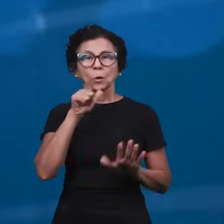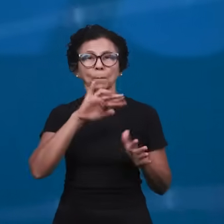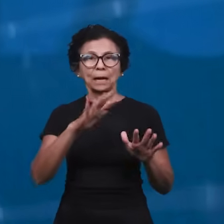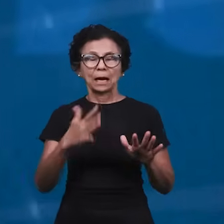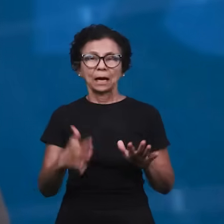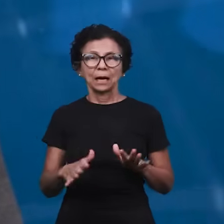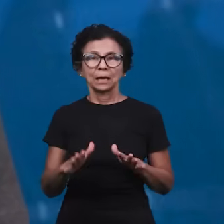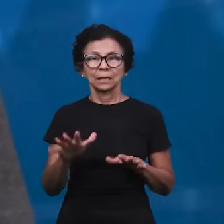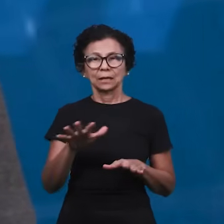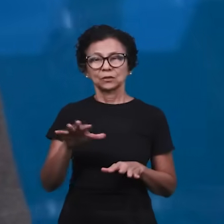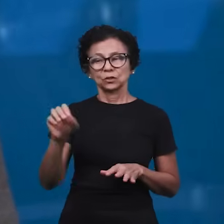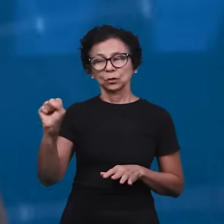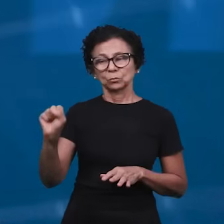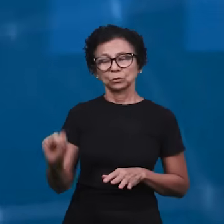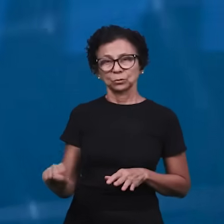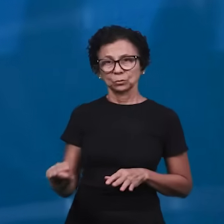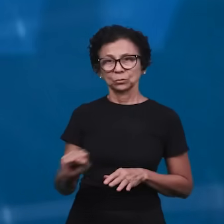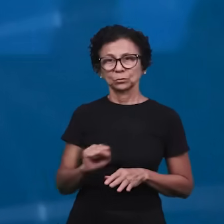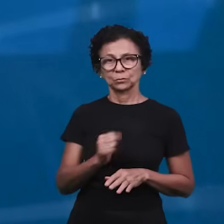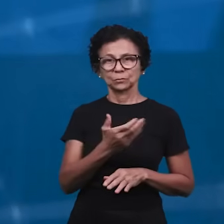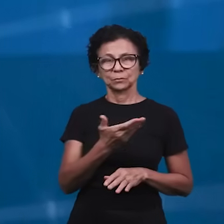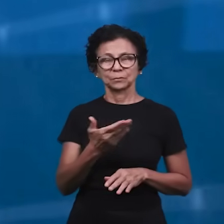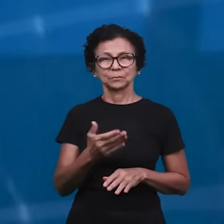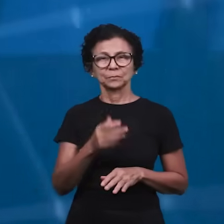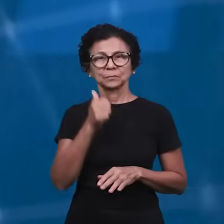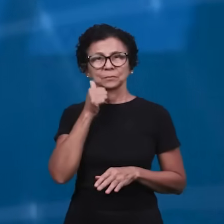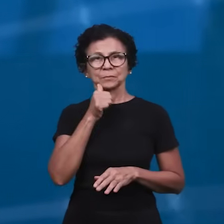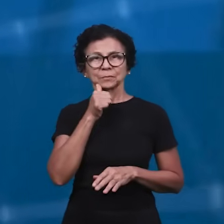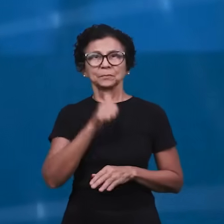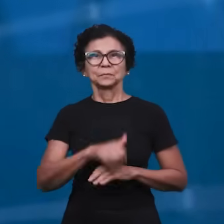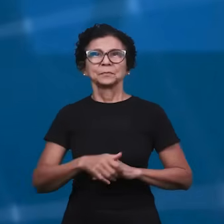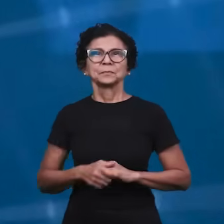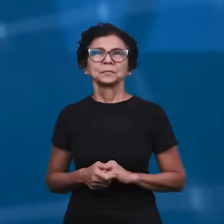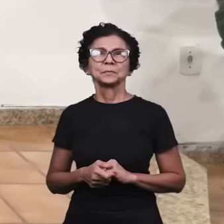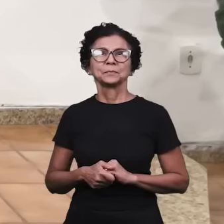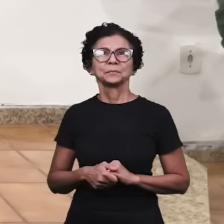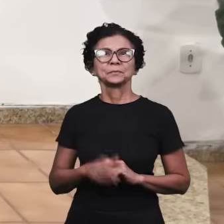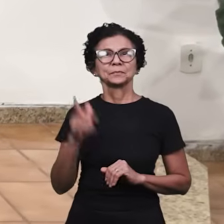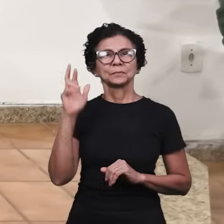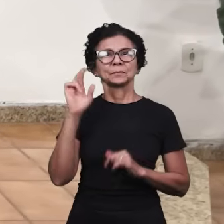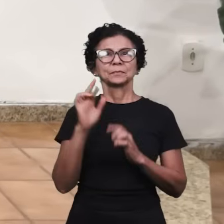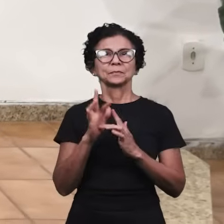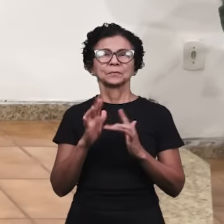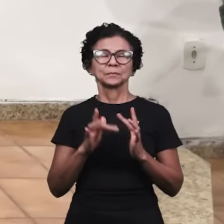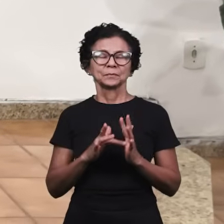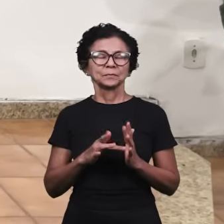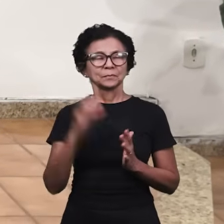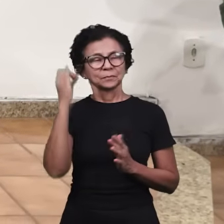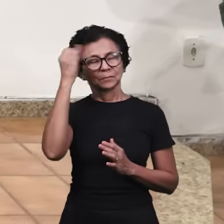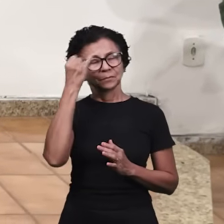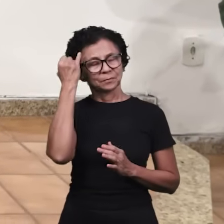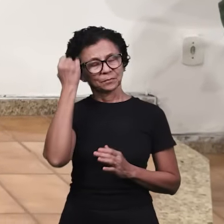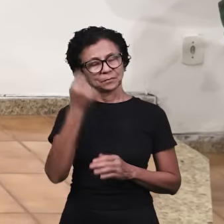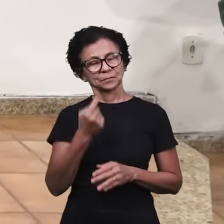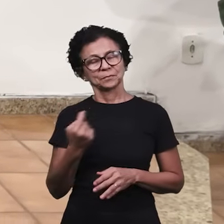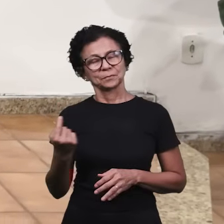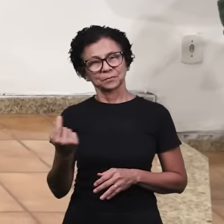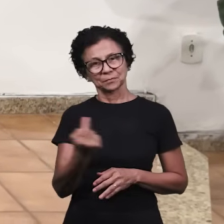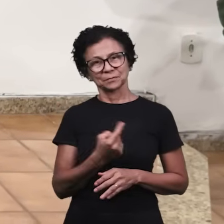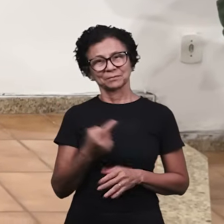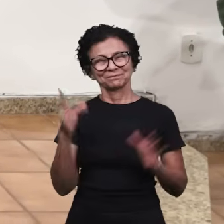litoral sul aqui do estado do Espírito Santo com a Isadora Kelly. Isadora, é com você. A paz do Senhor Jesus, Jorge, a paz do Senhor Jesus,